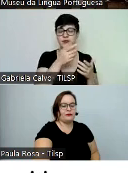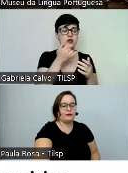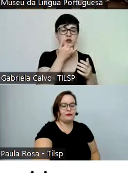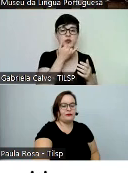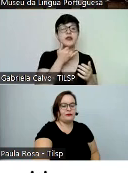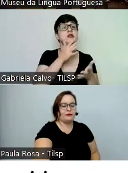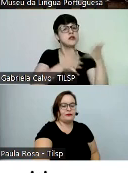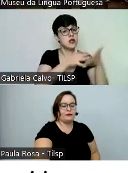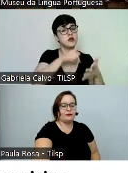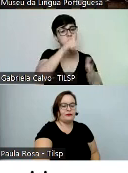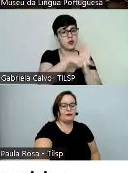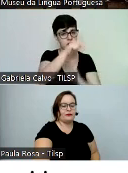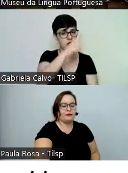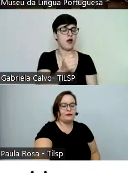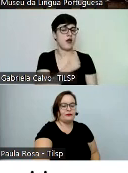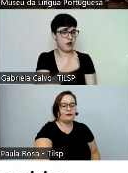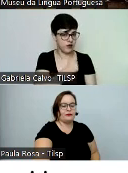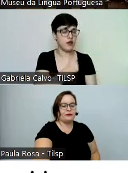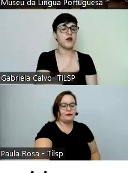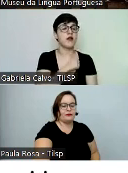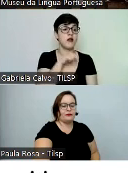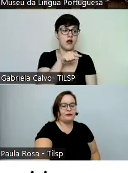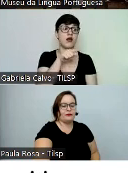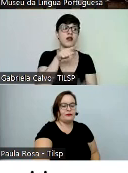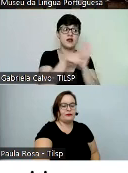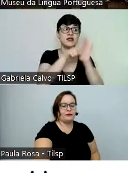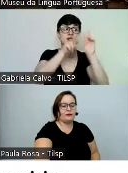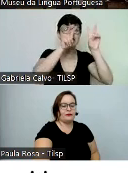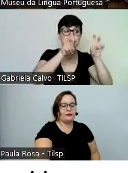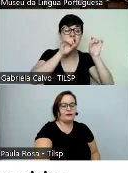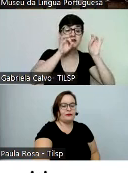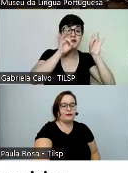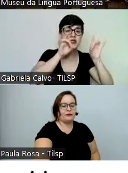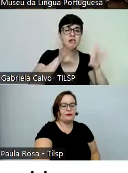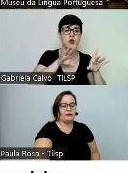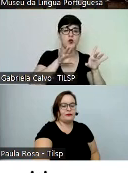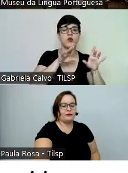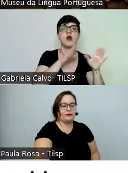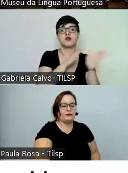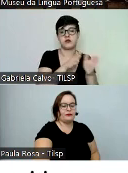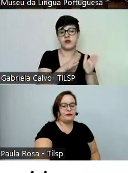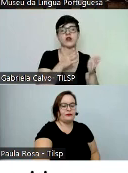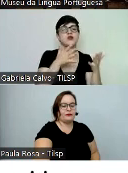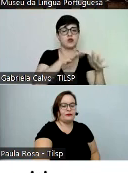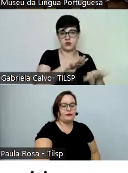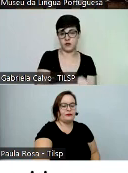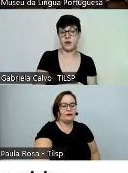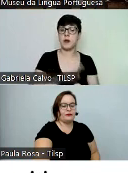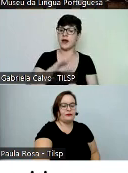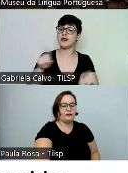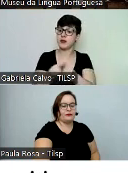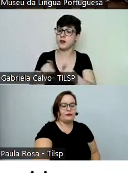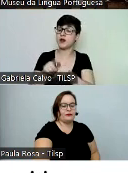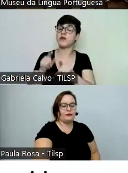fazendo com que as Exposições sejam acessíveis E como eu falei é uma porcentagem